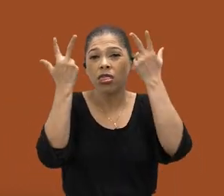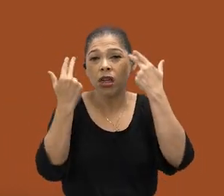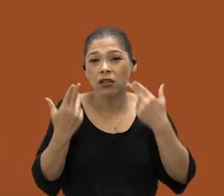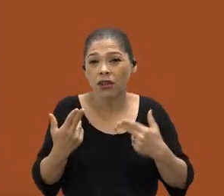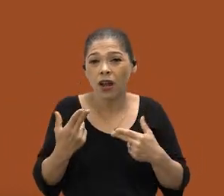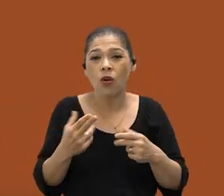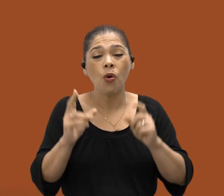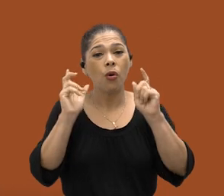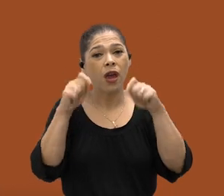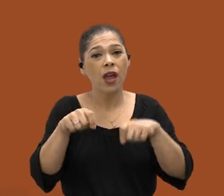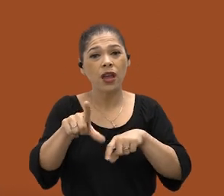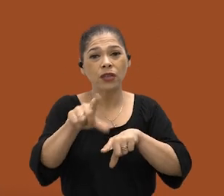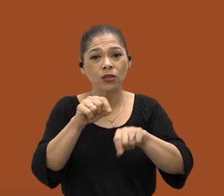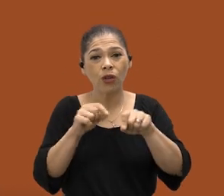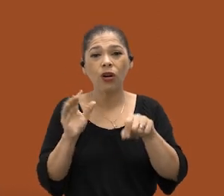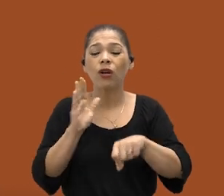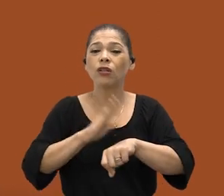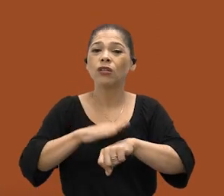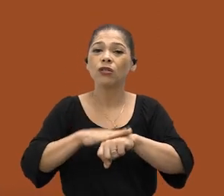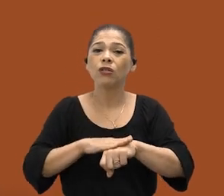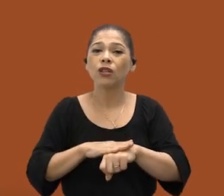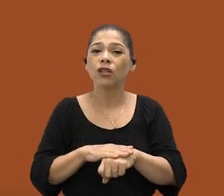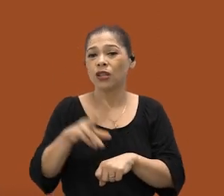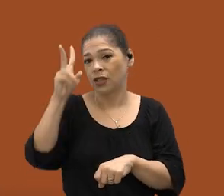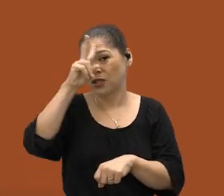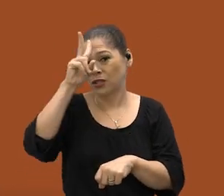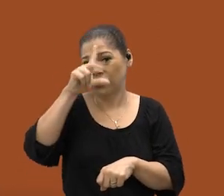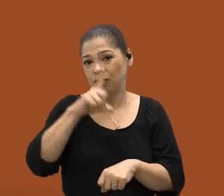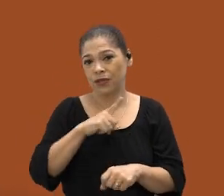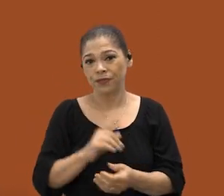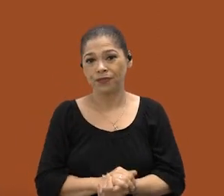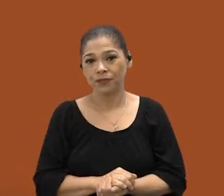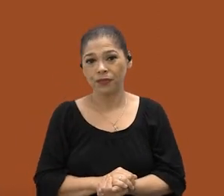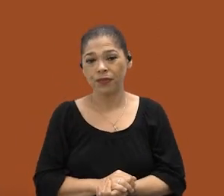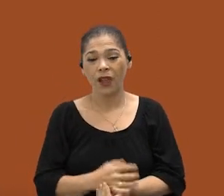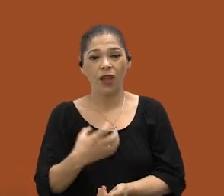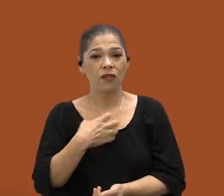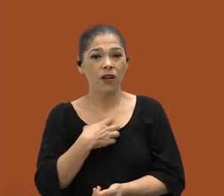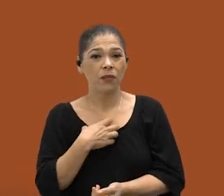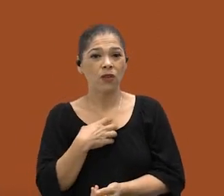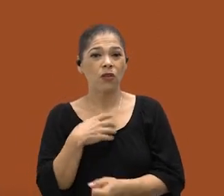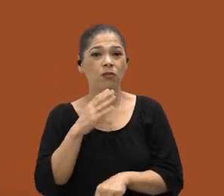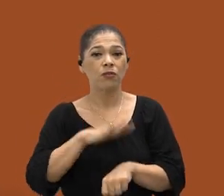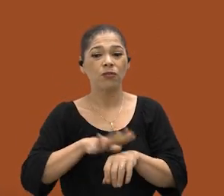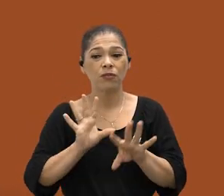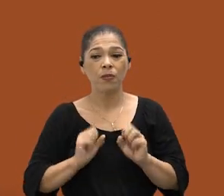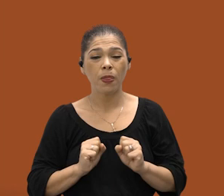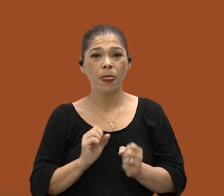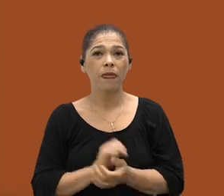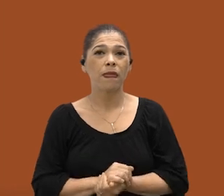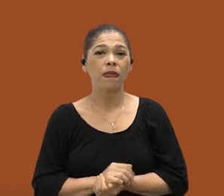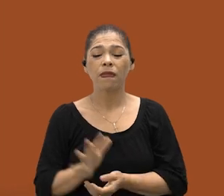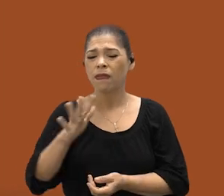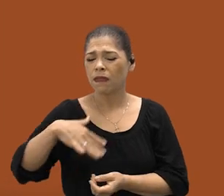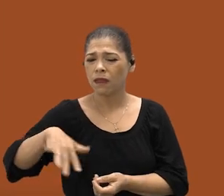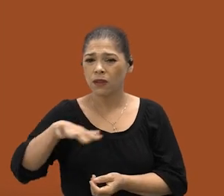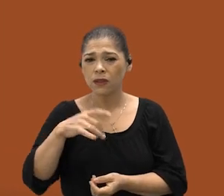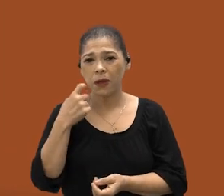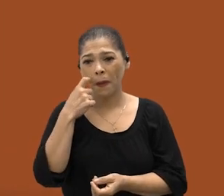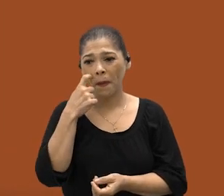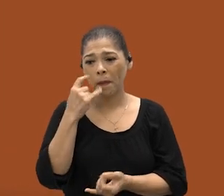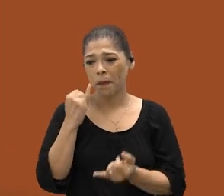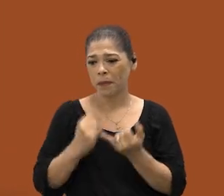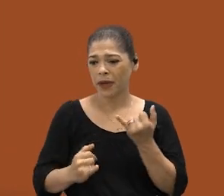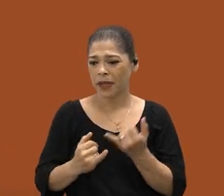natural é sempre uma construção histórica e a forma como é recebido em geral